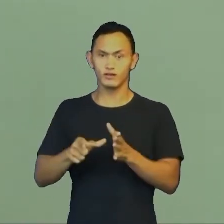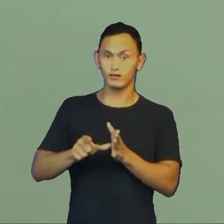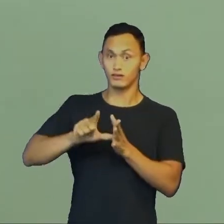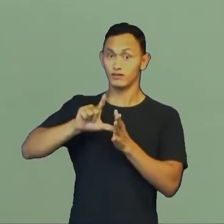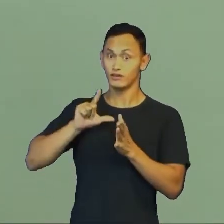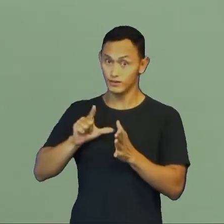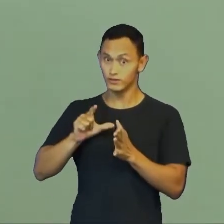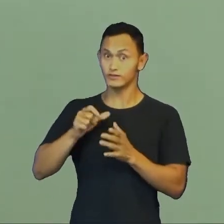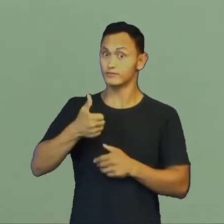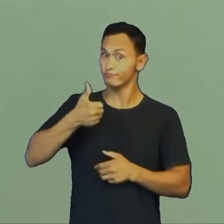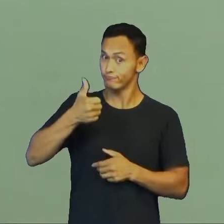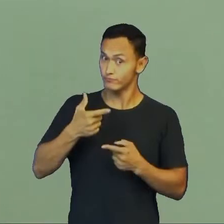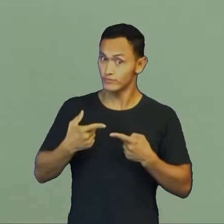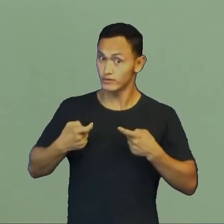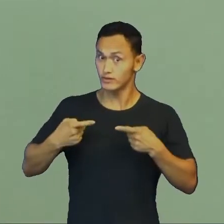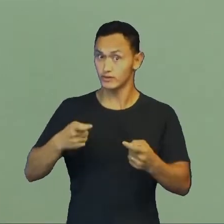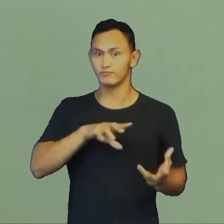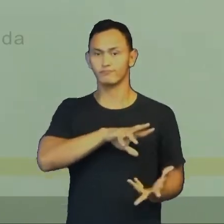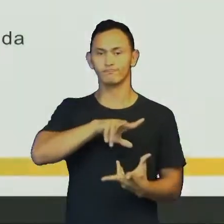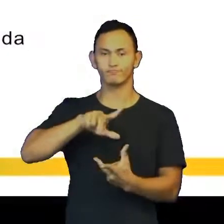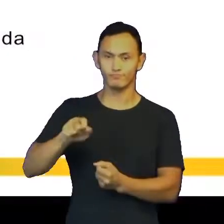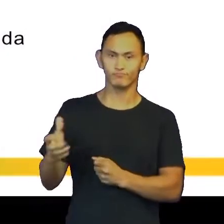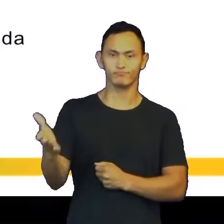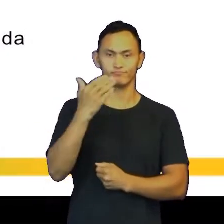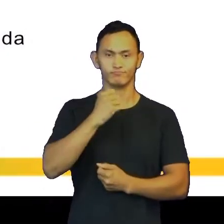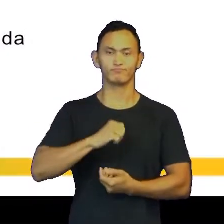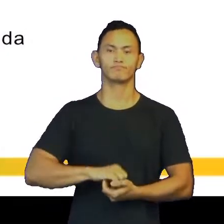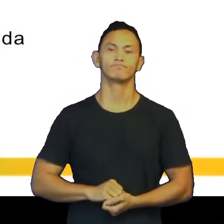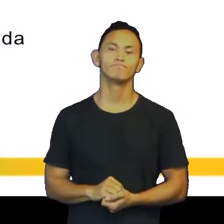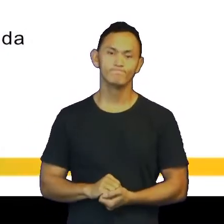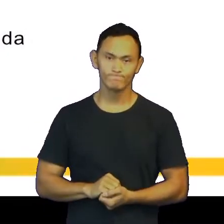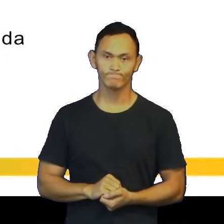primeira guerra mundial vamos lá